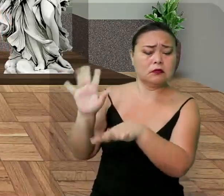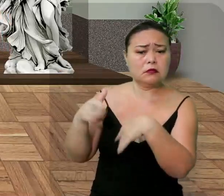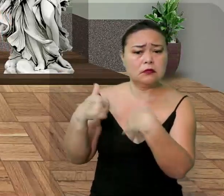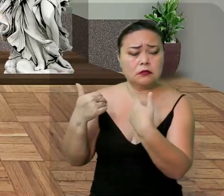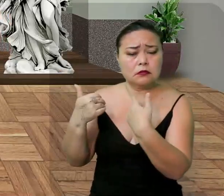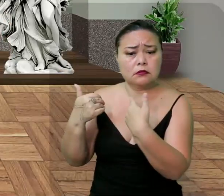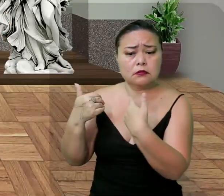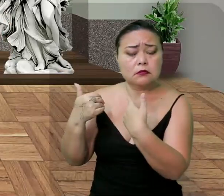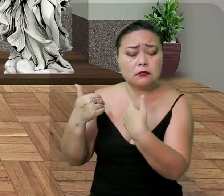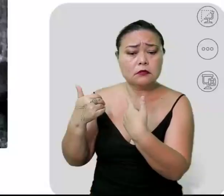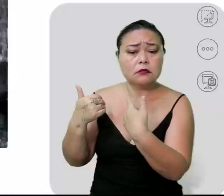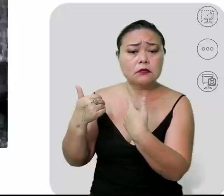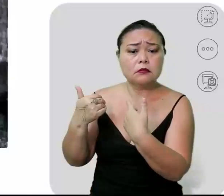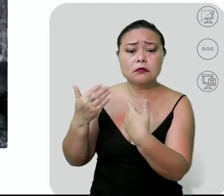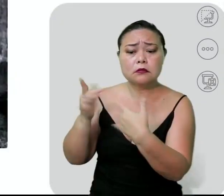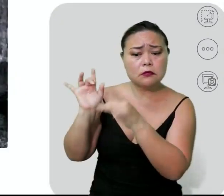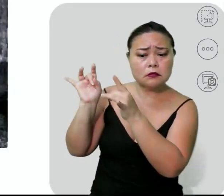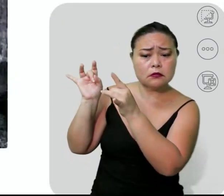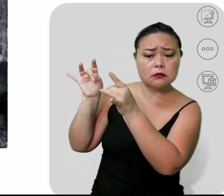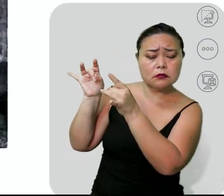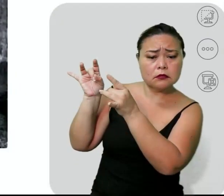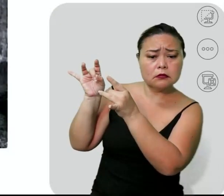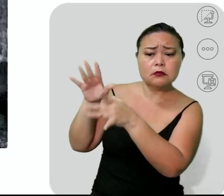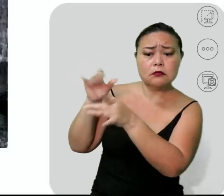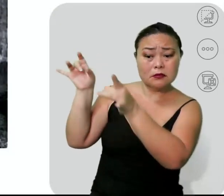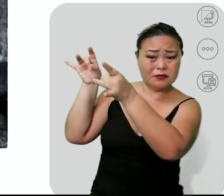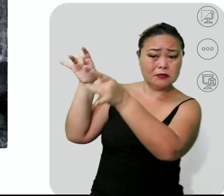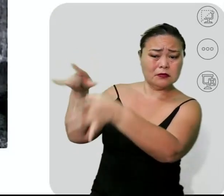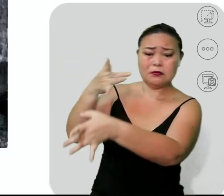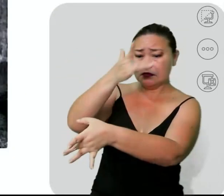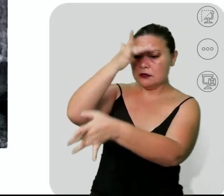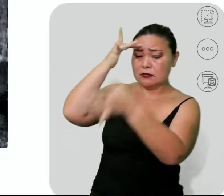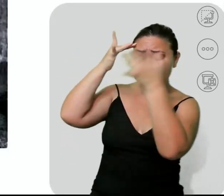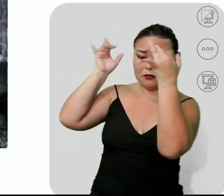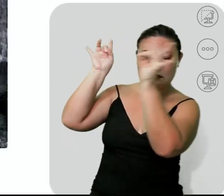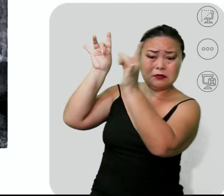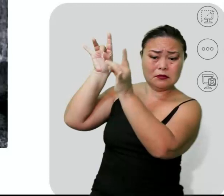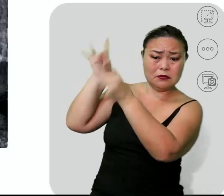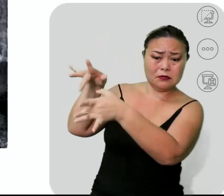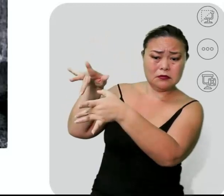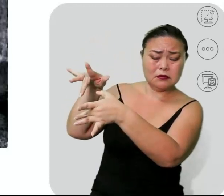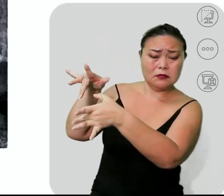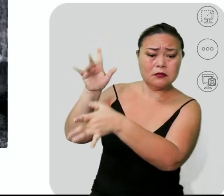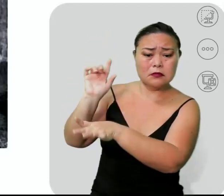pode continuar lá, pessoas que eram abandonadas.